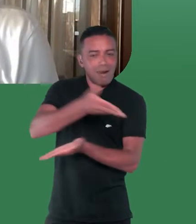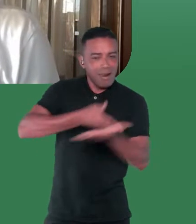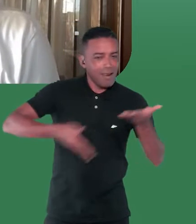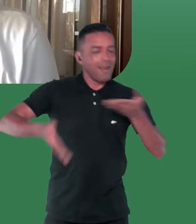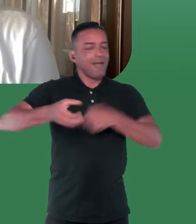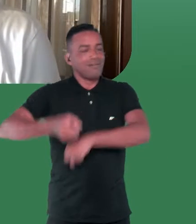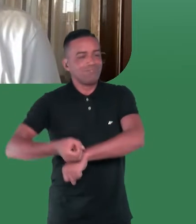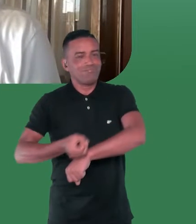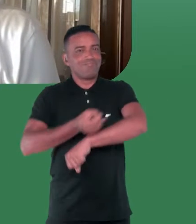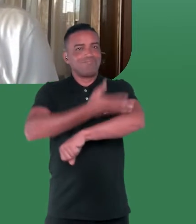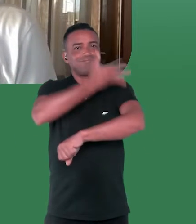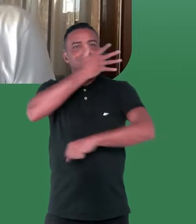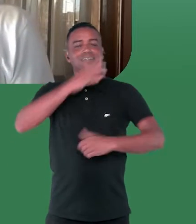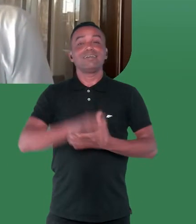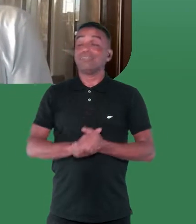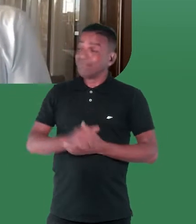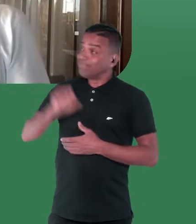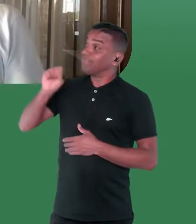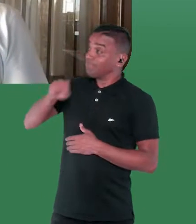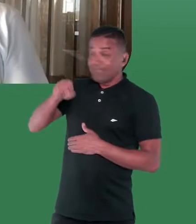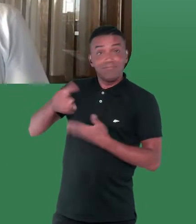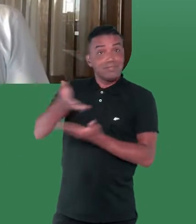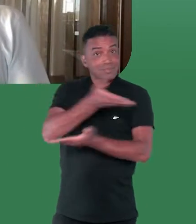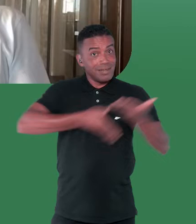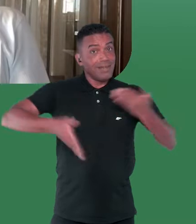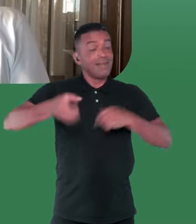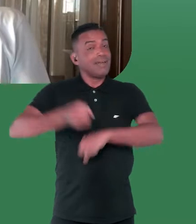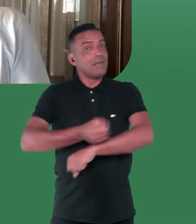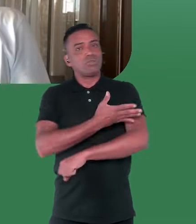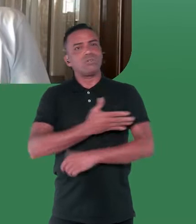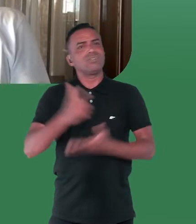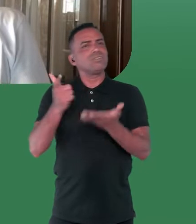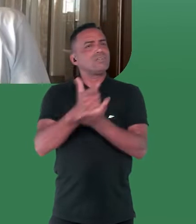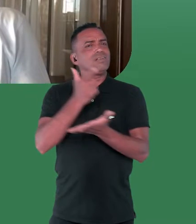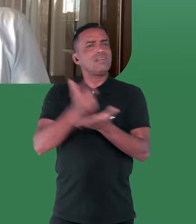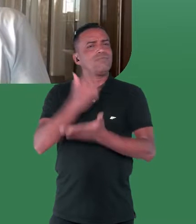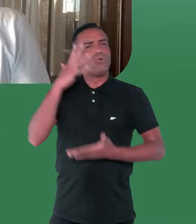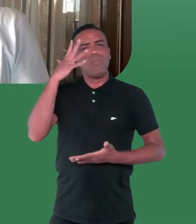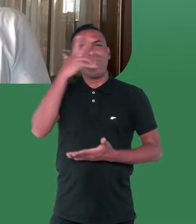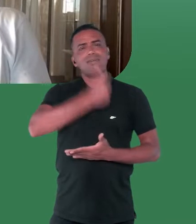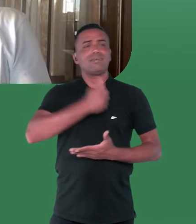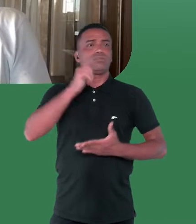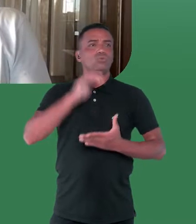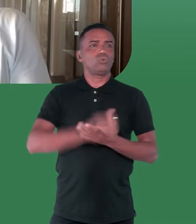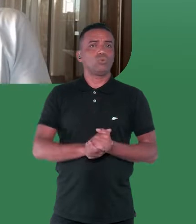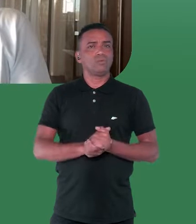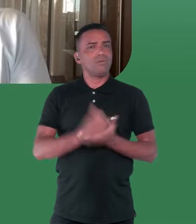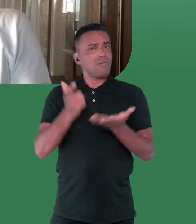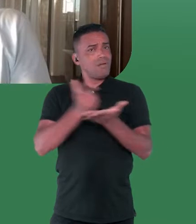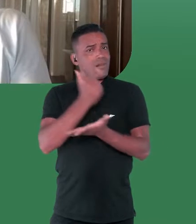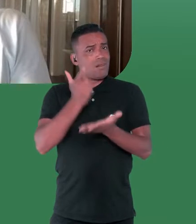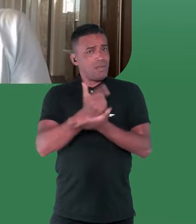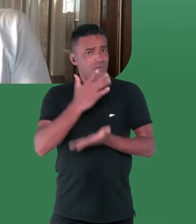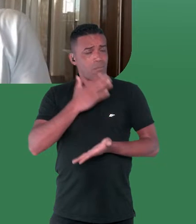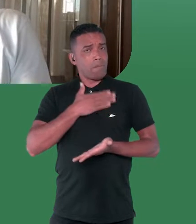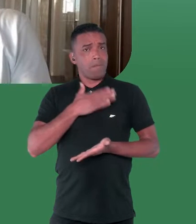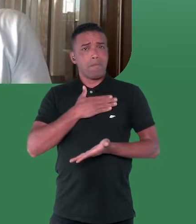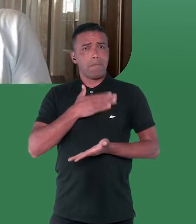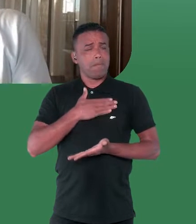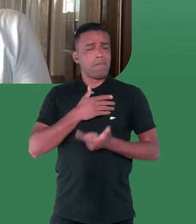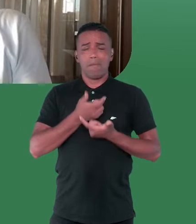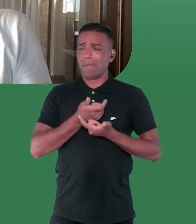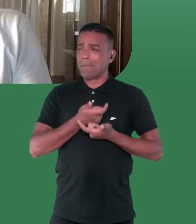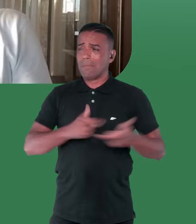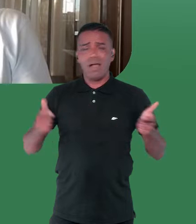emoções. Dividir emoções mesmo. Que livro lindo. Ô, Eduardo, esse livro, para mim, eu achei assim, mais do que